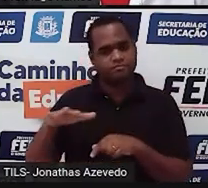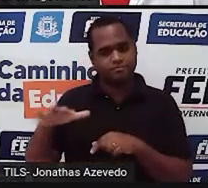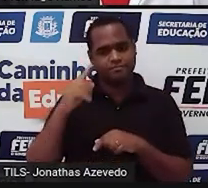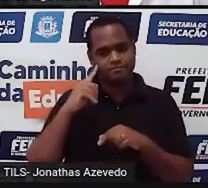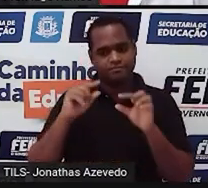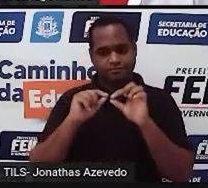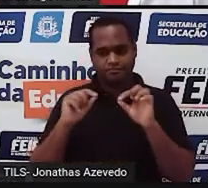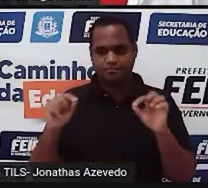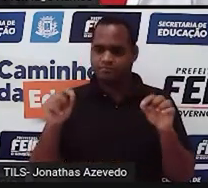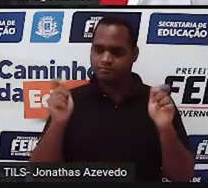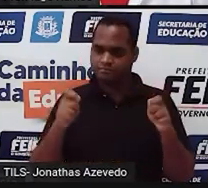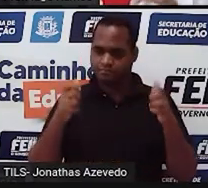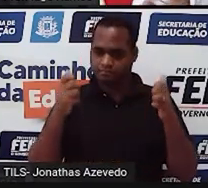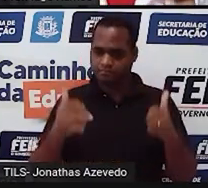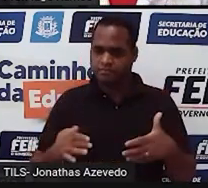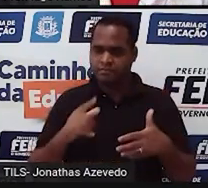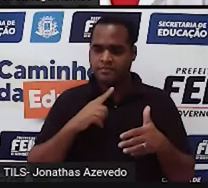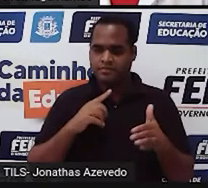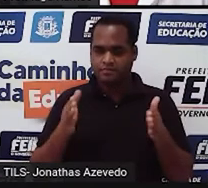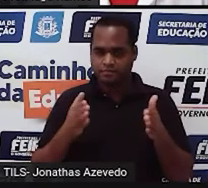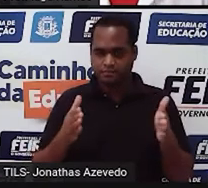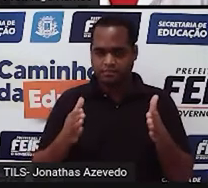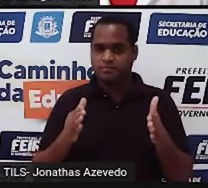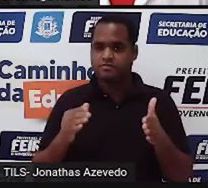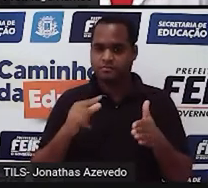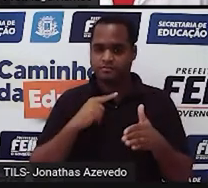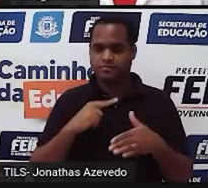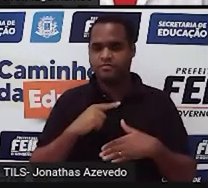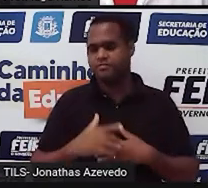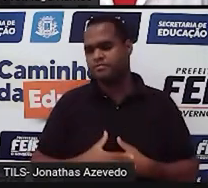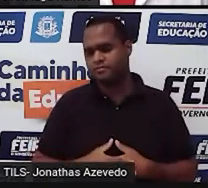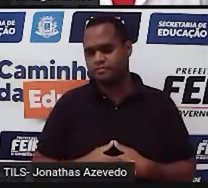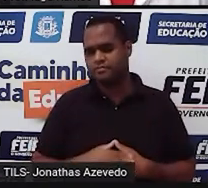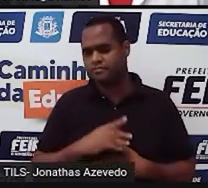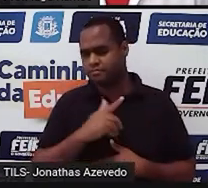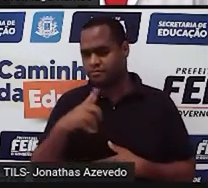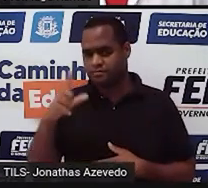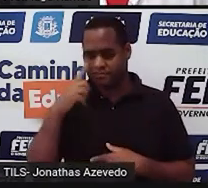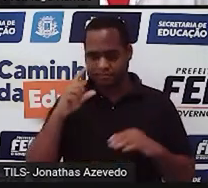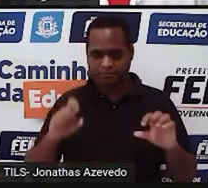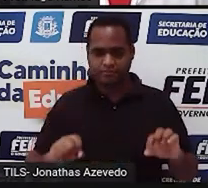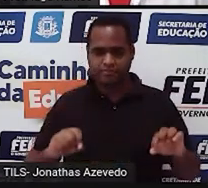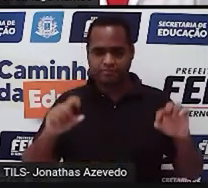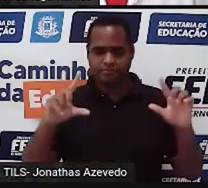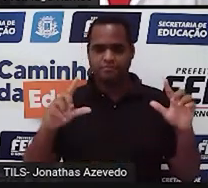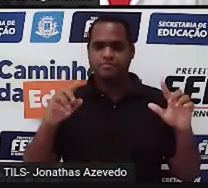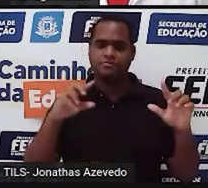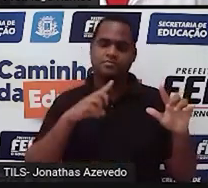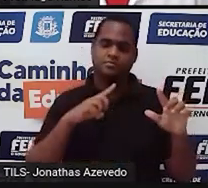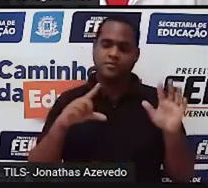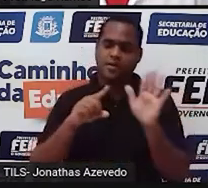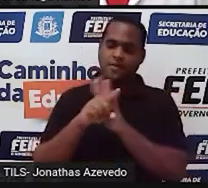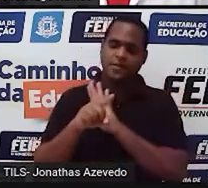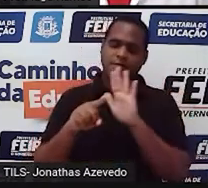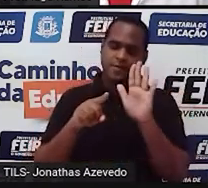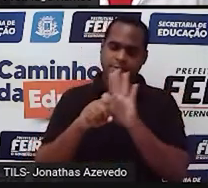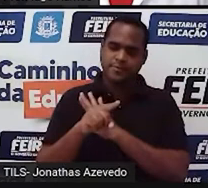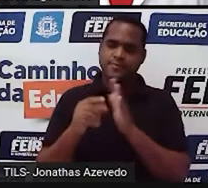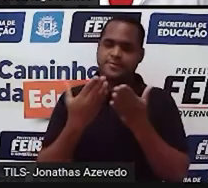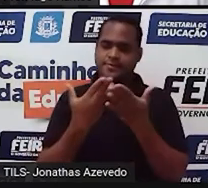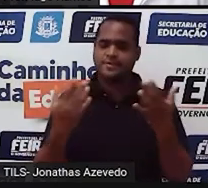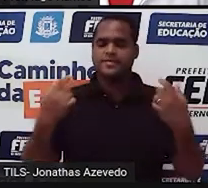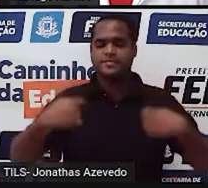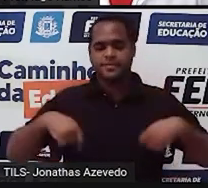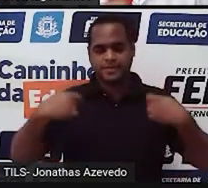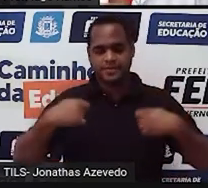reta limitada entre dois pontos na próxima tela vão aparecer perguntas e Você